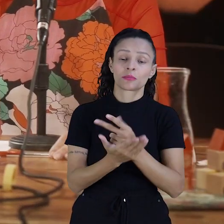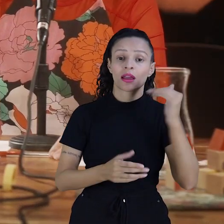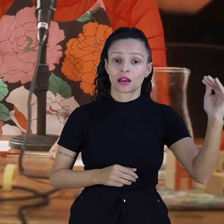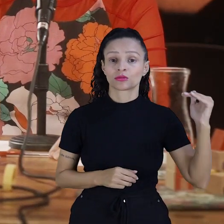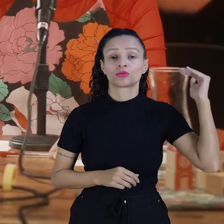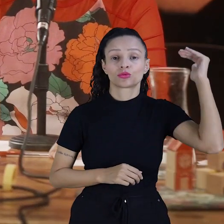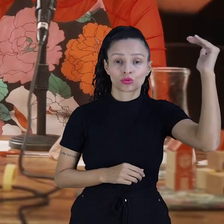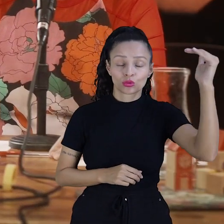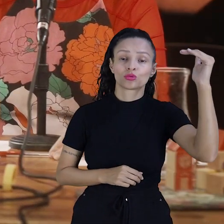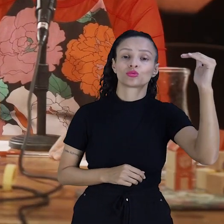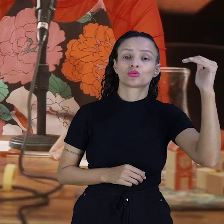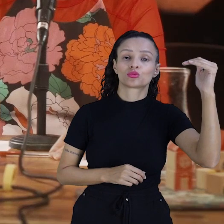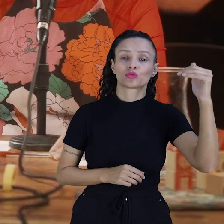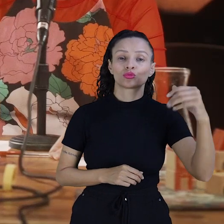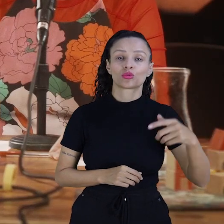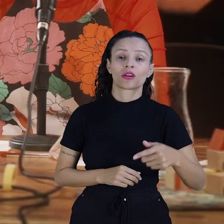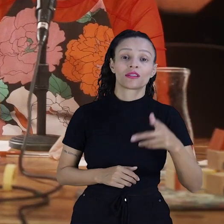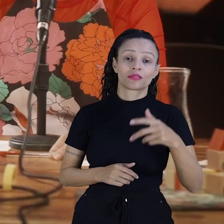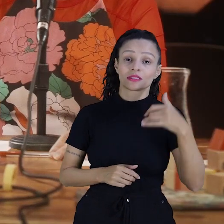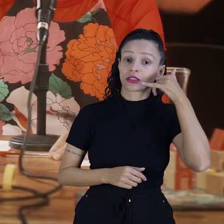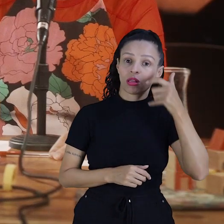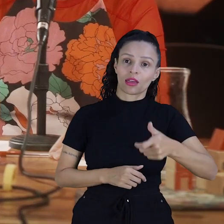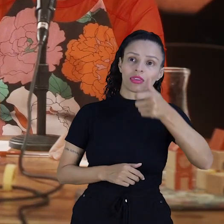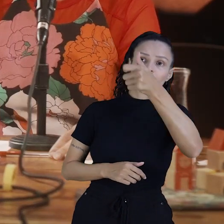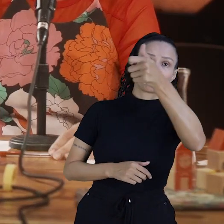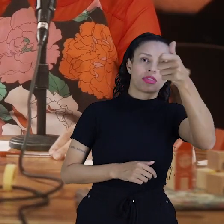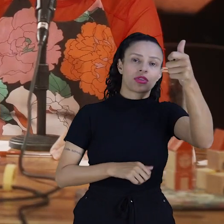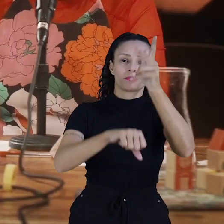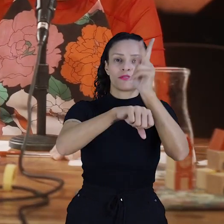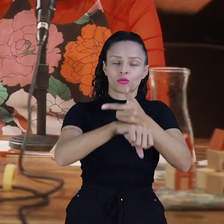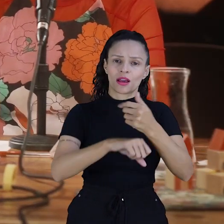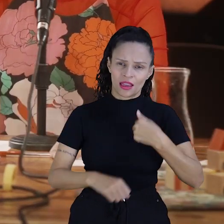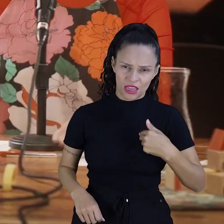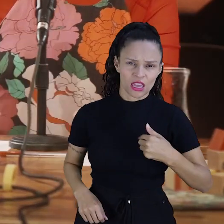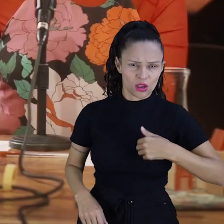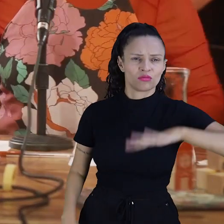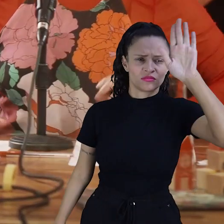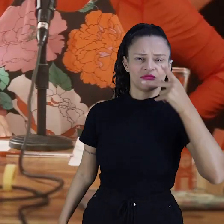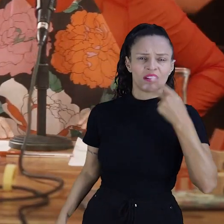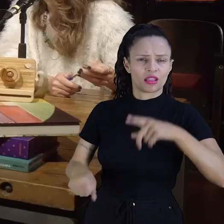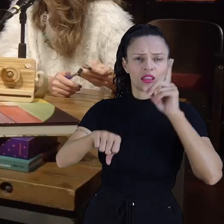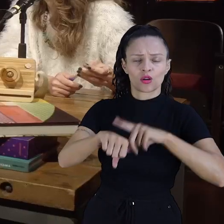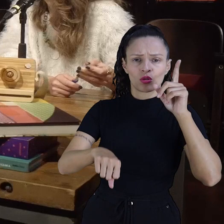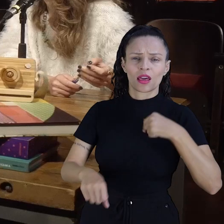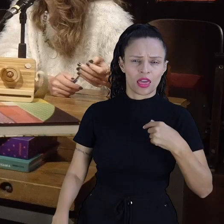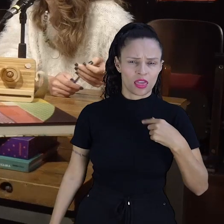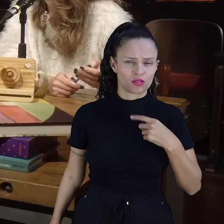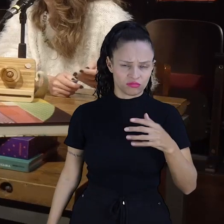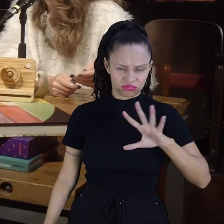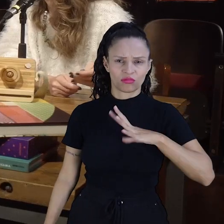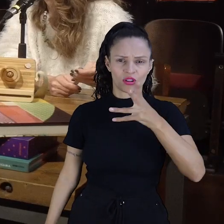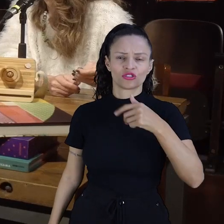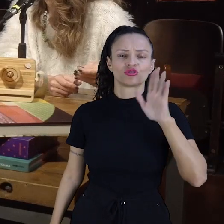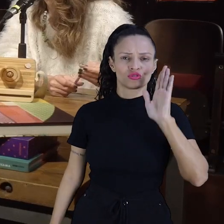um adulto interrompe meu espetáculo erguendo um telefone para filmar. Eu falo na hora. Eu sou meio